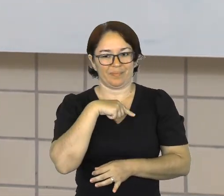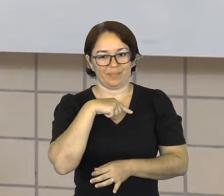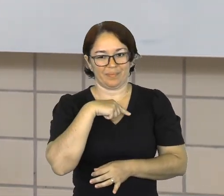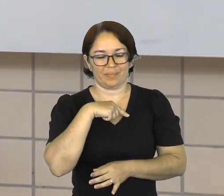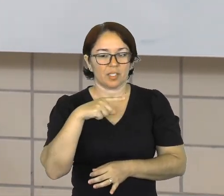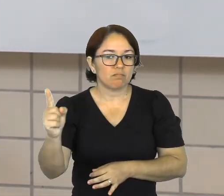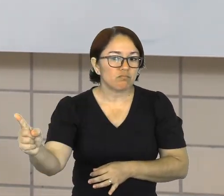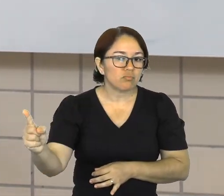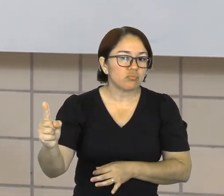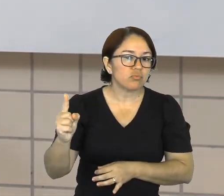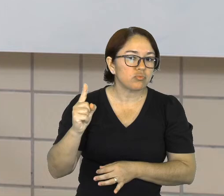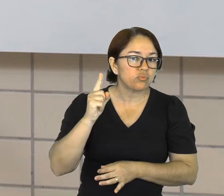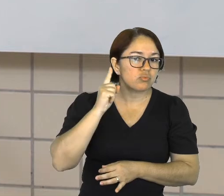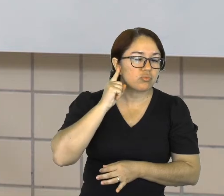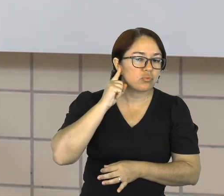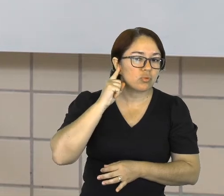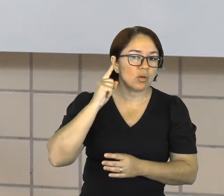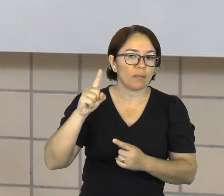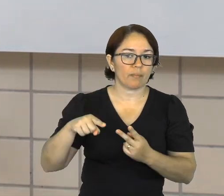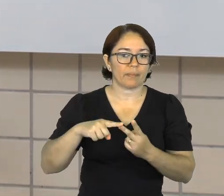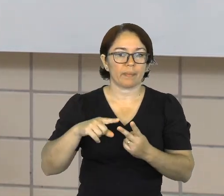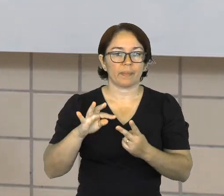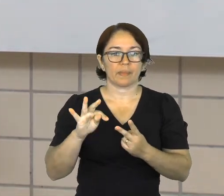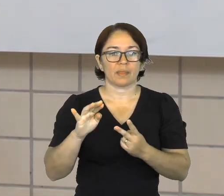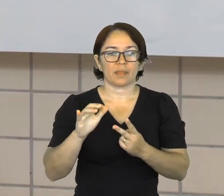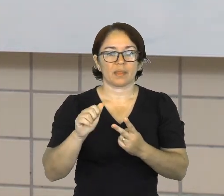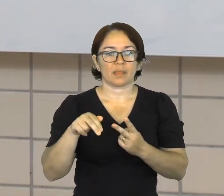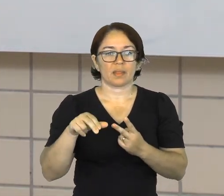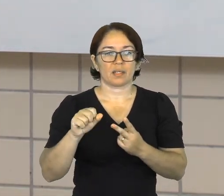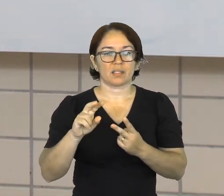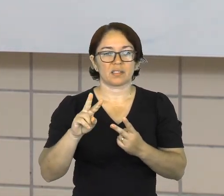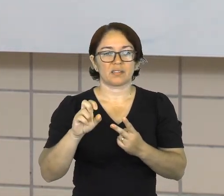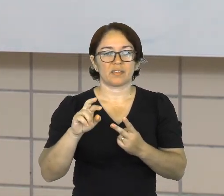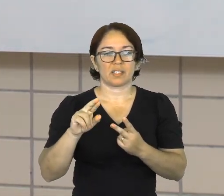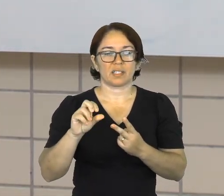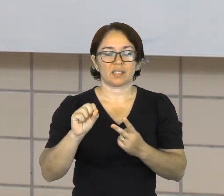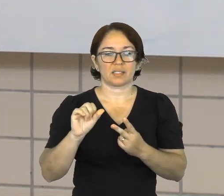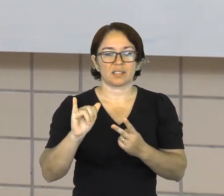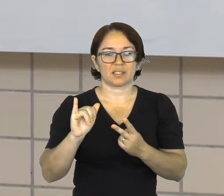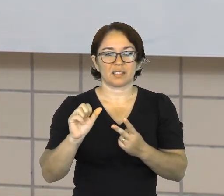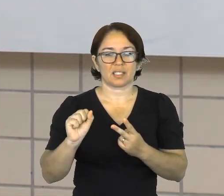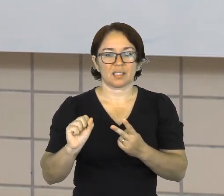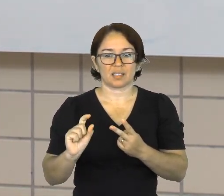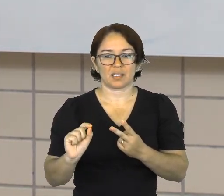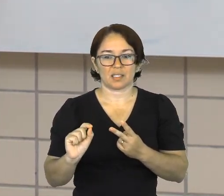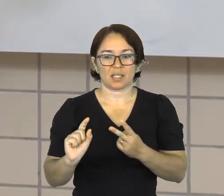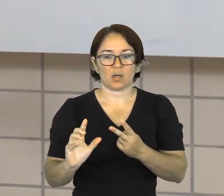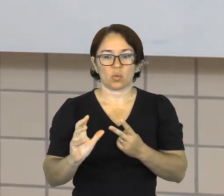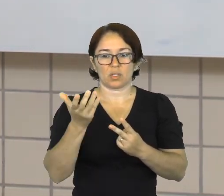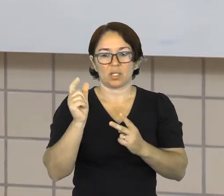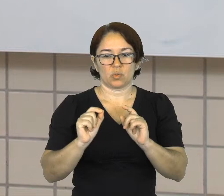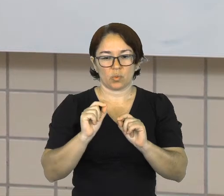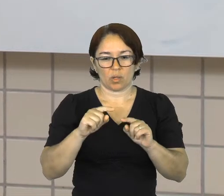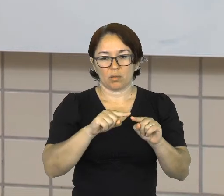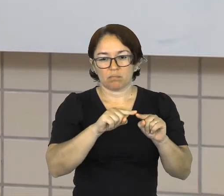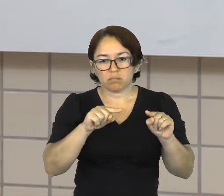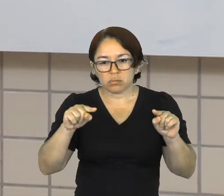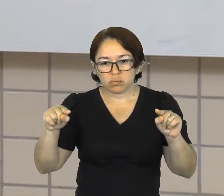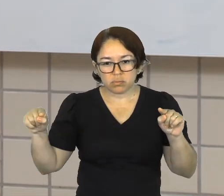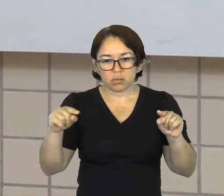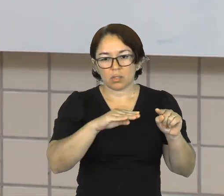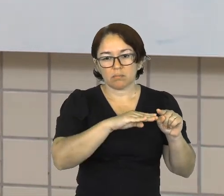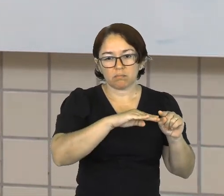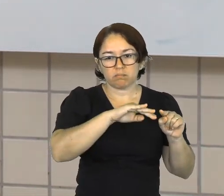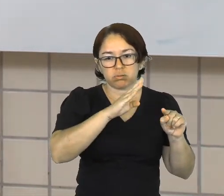mesma direção. As ondas transversais, que são aquelas que vão ser perpendicular à perturbação que a